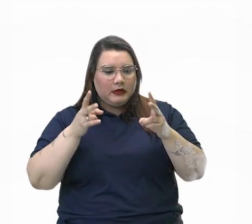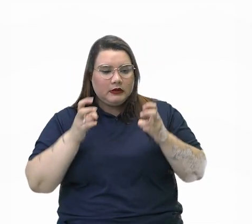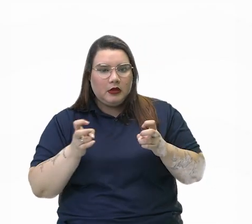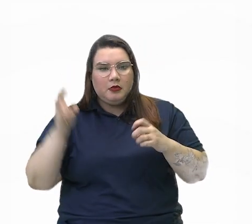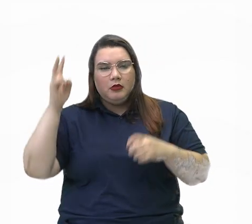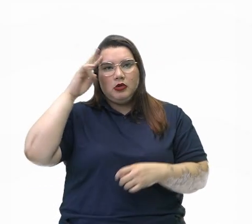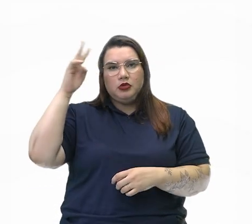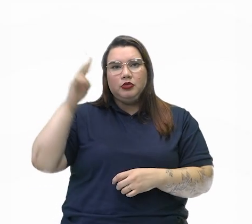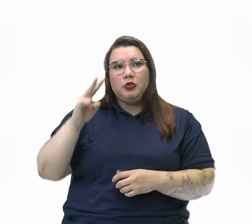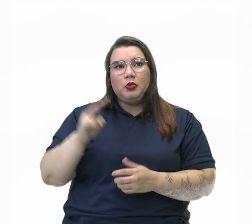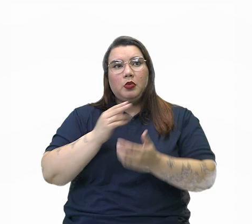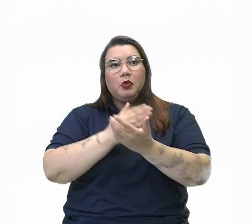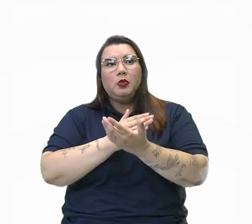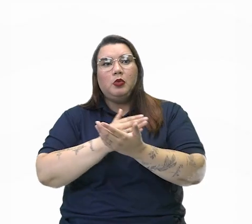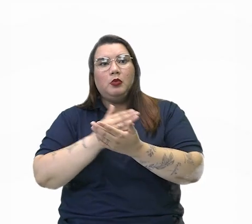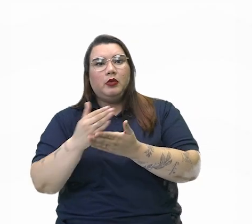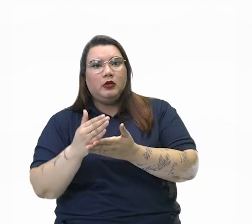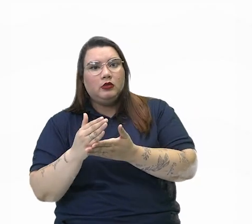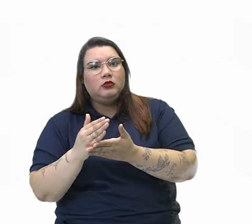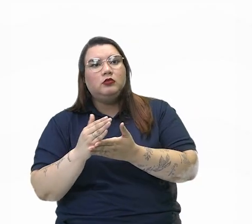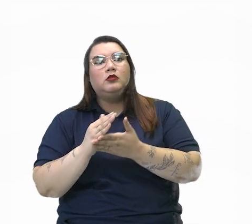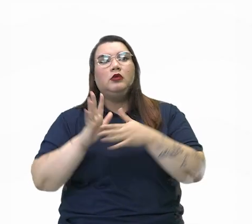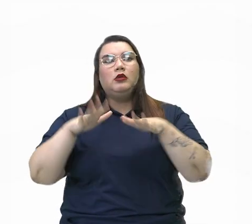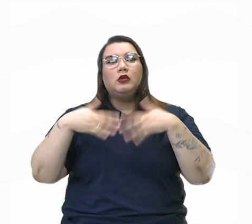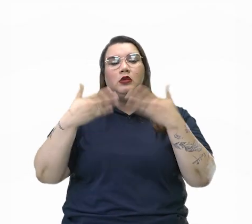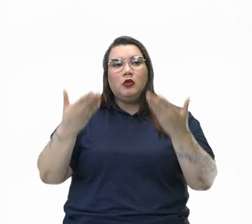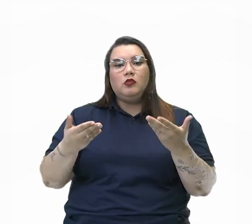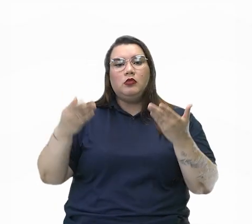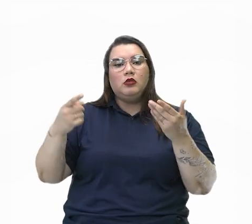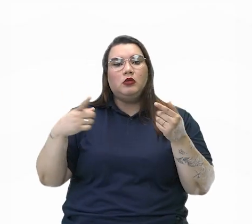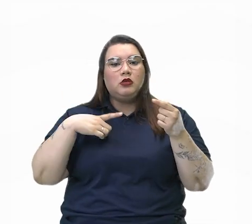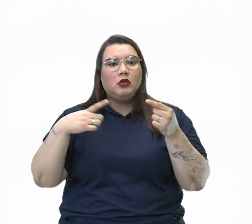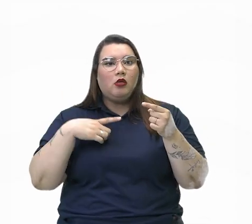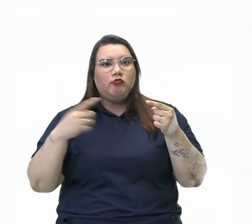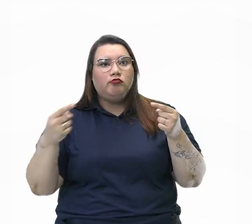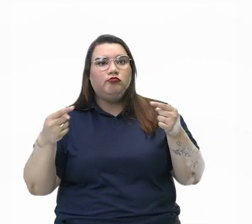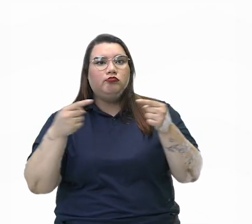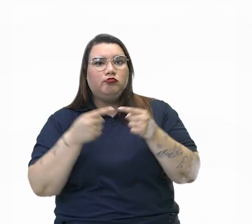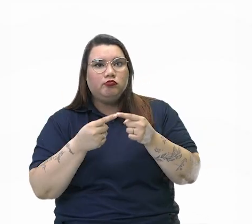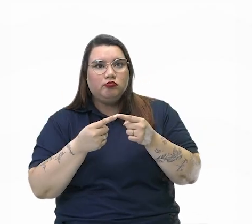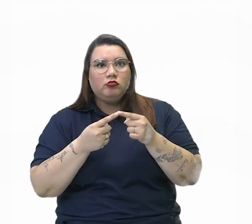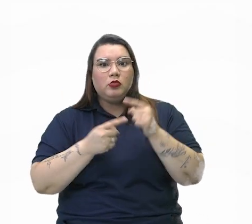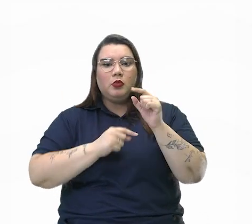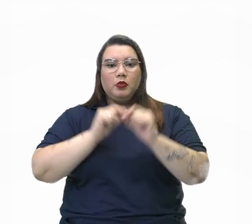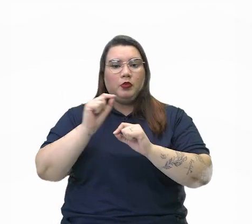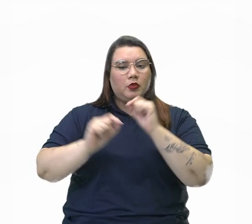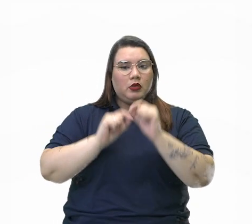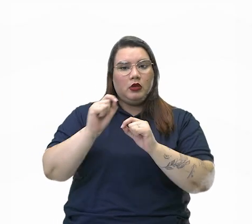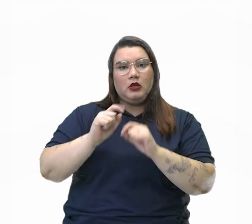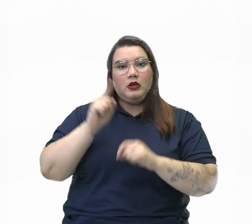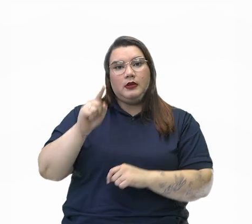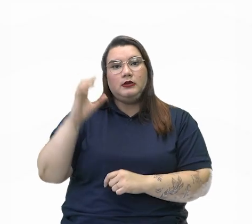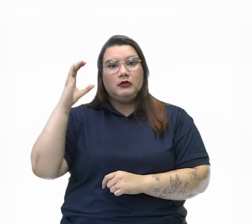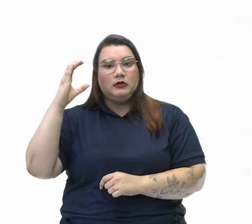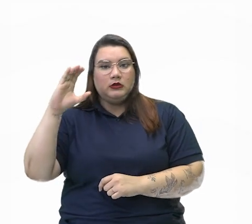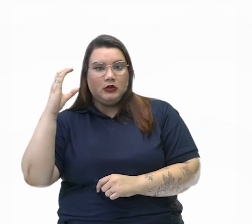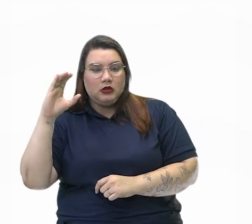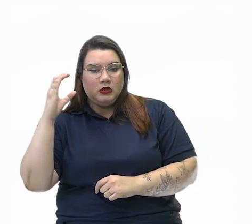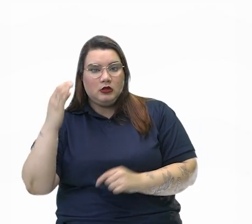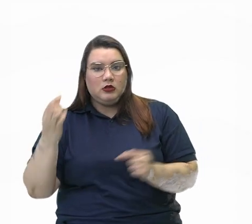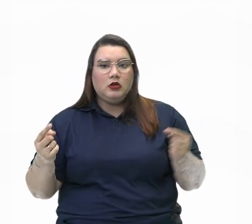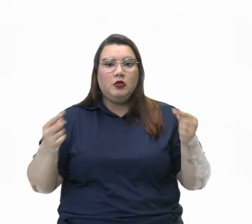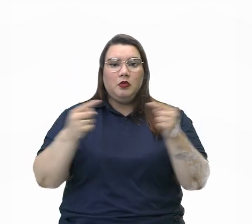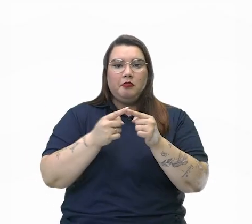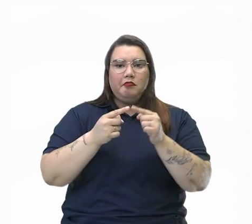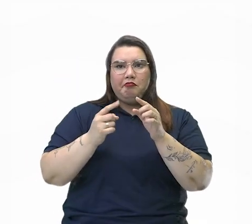Vejam como a história se inicia e para ocorrer situações, a ciência